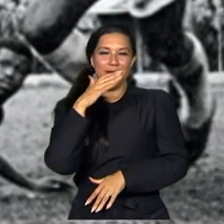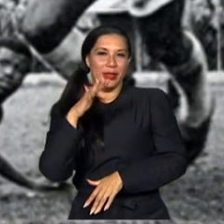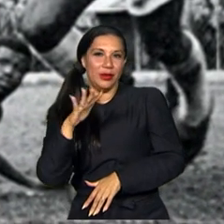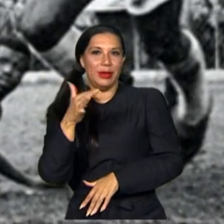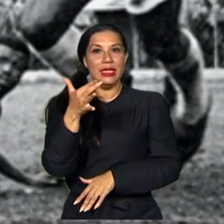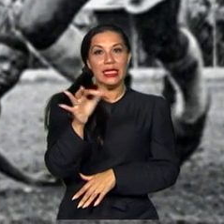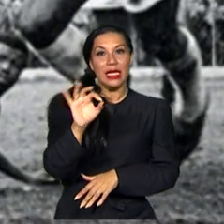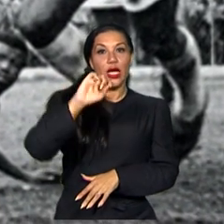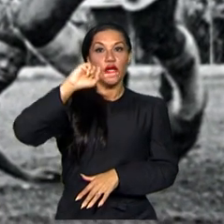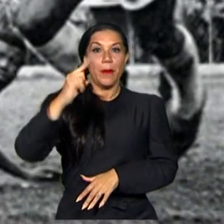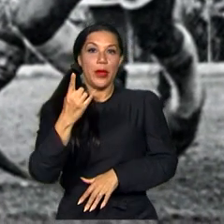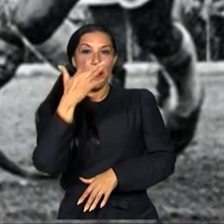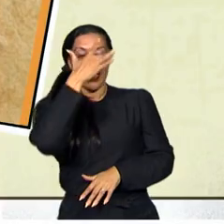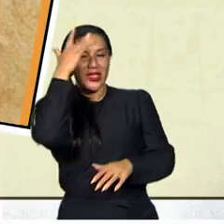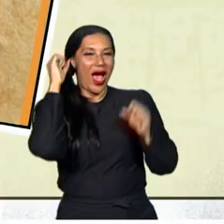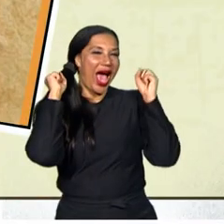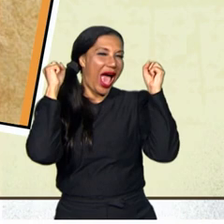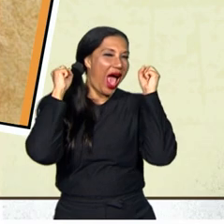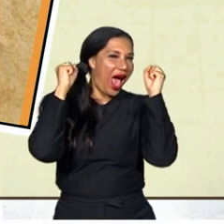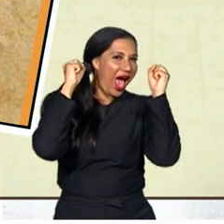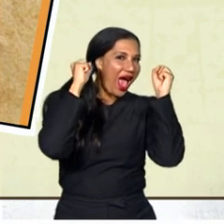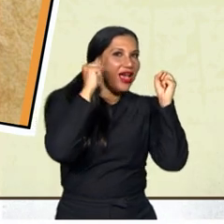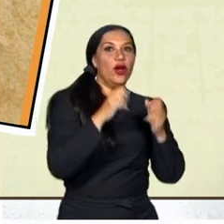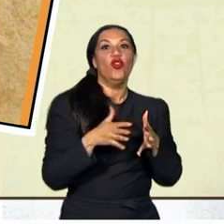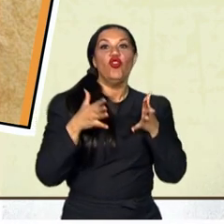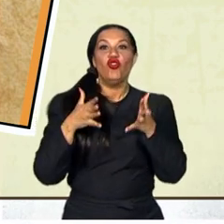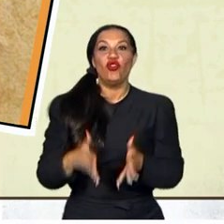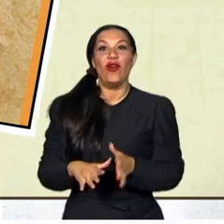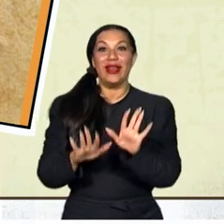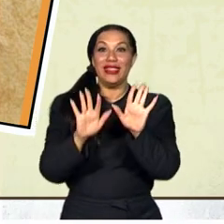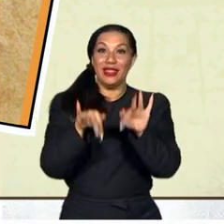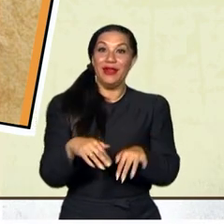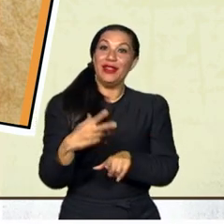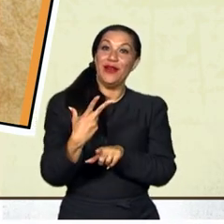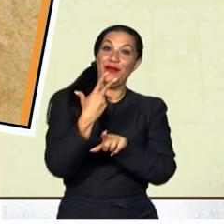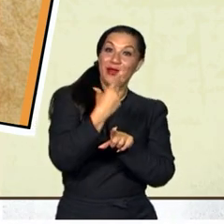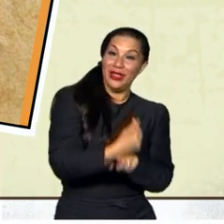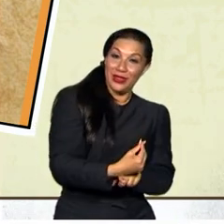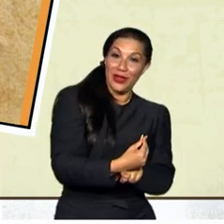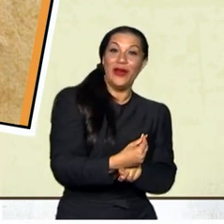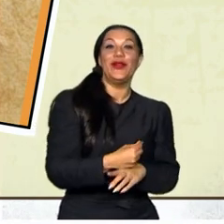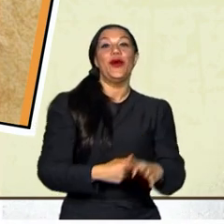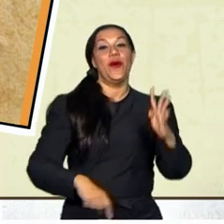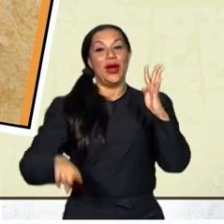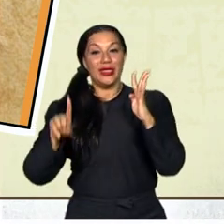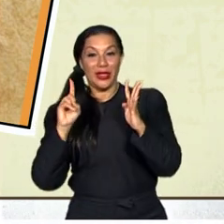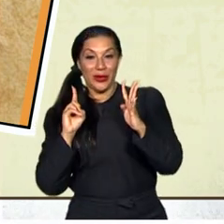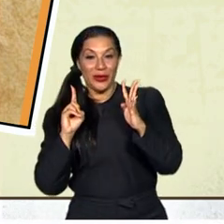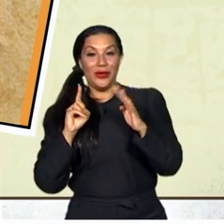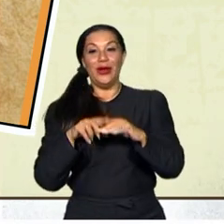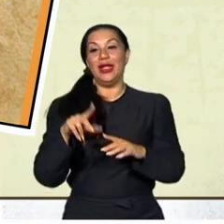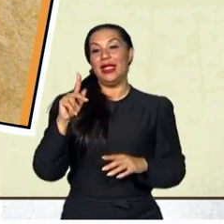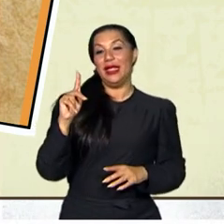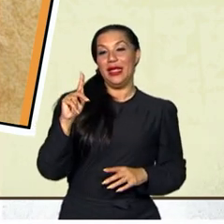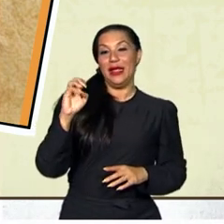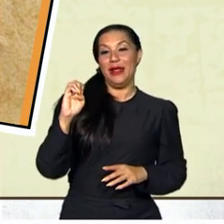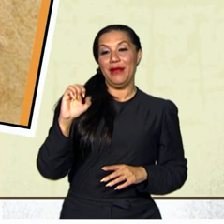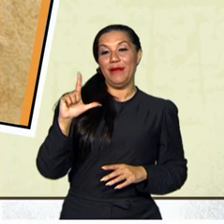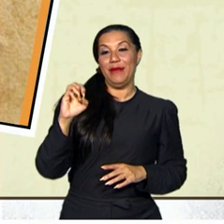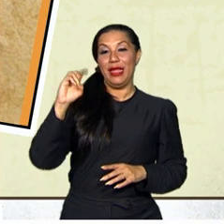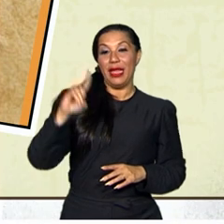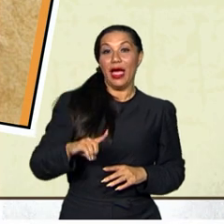aproximadamente 10 mil torcedores. O jogo termina com a vitória do Peixe por 4 a 1. Pelé, com